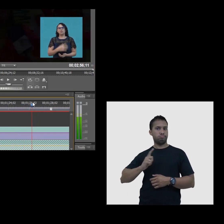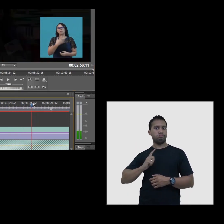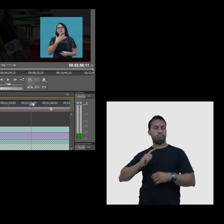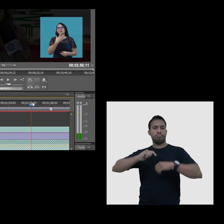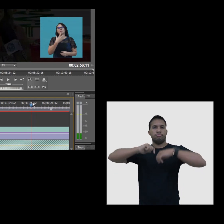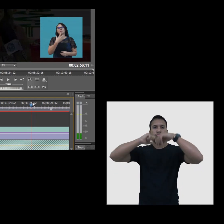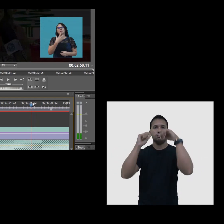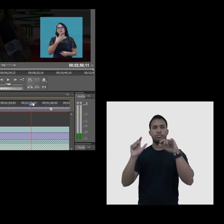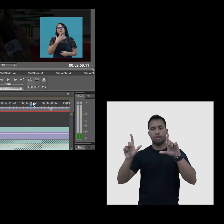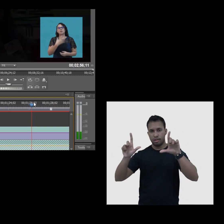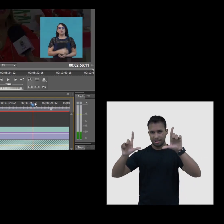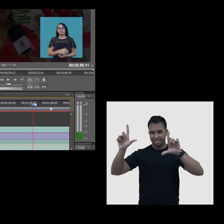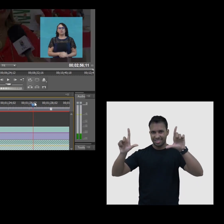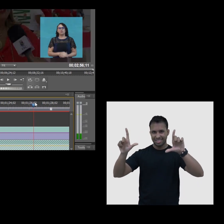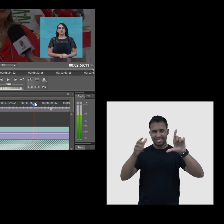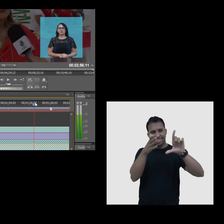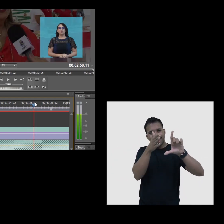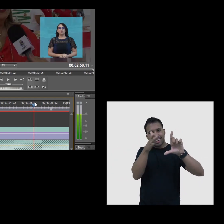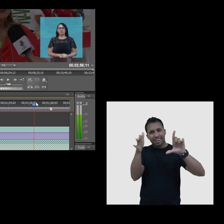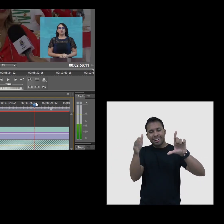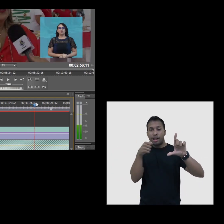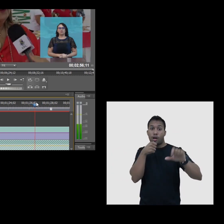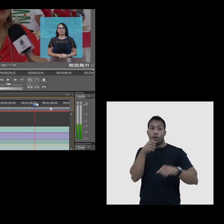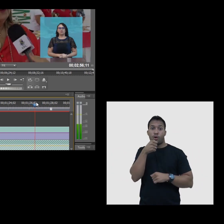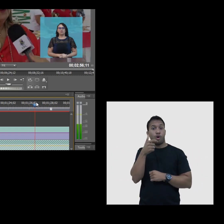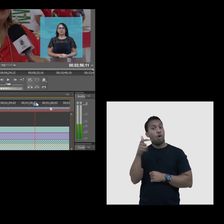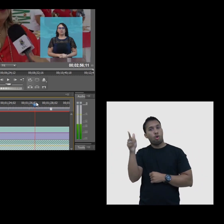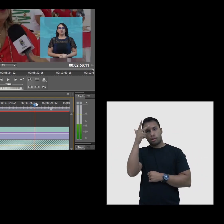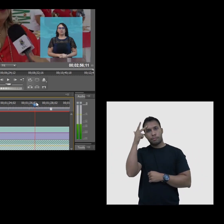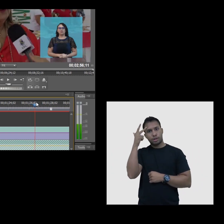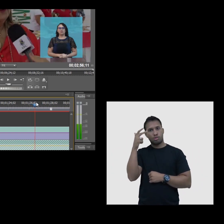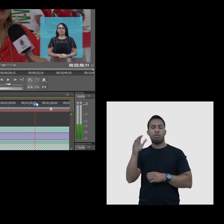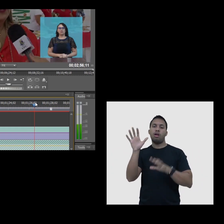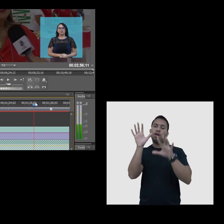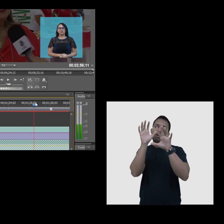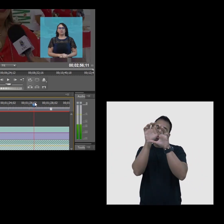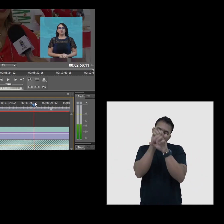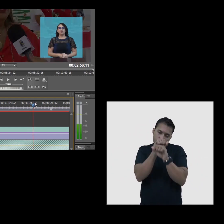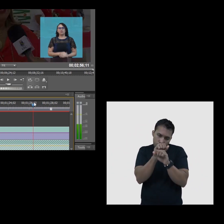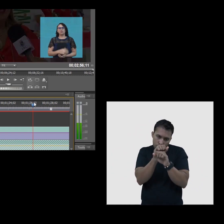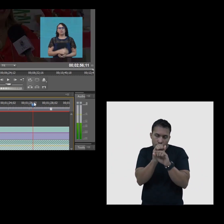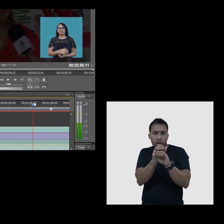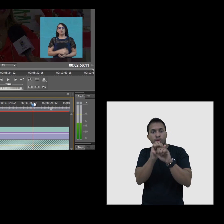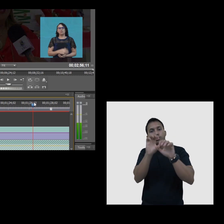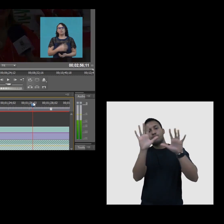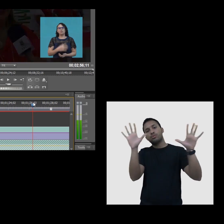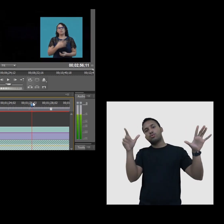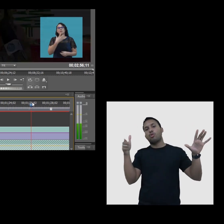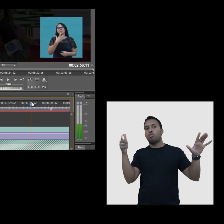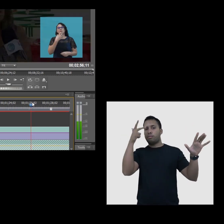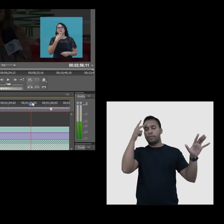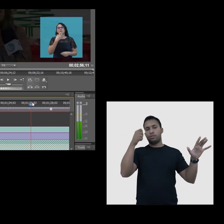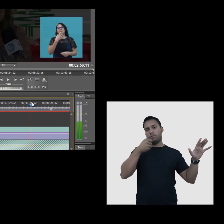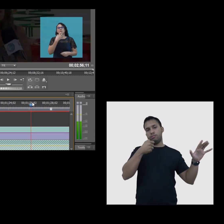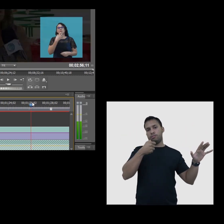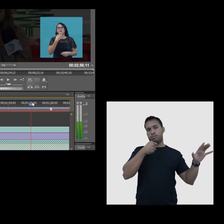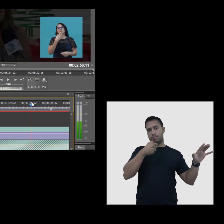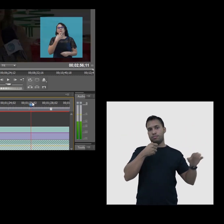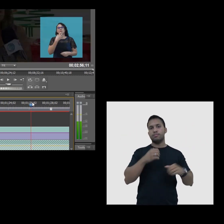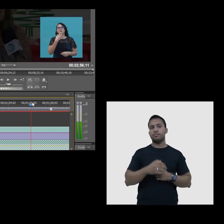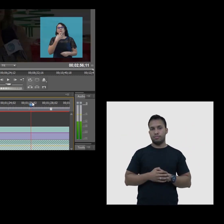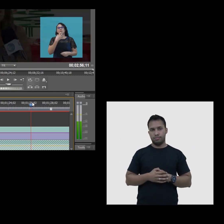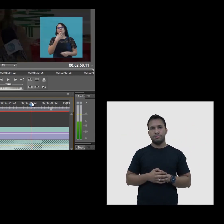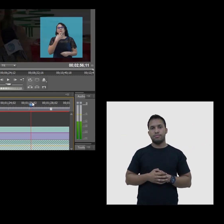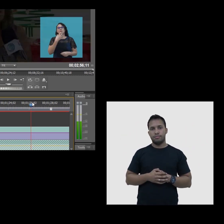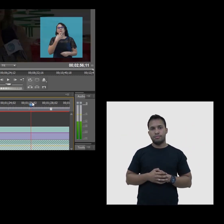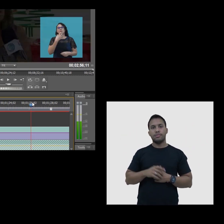É mais um ponto de transição entre os vídeos, né, onde troca a fala de uma pessoa para outra, que eles escurecem